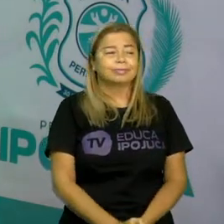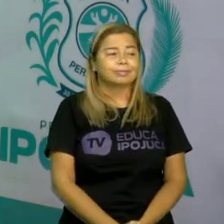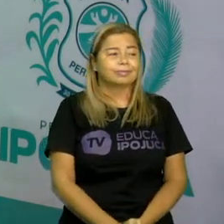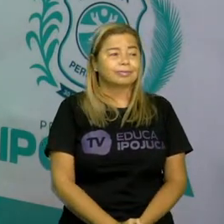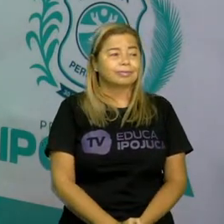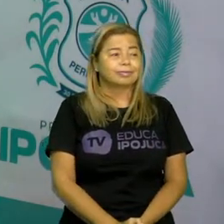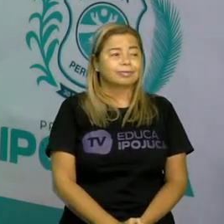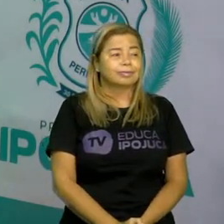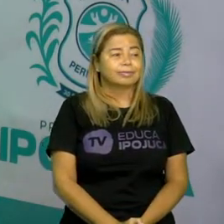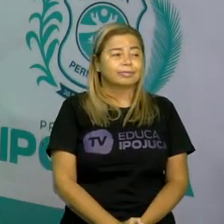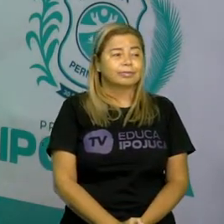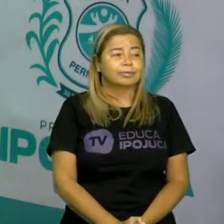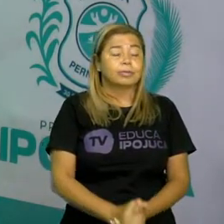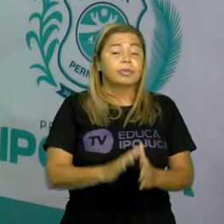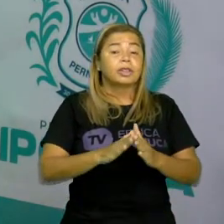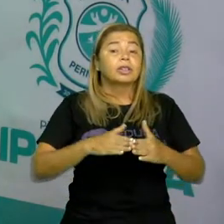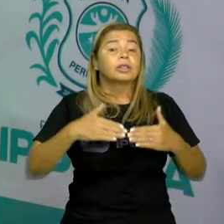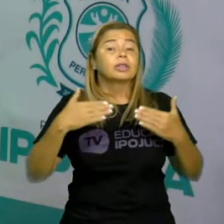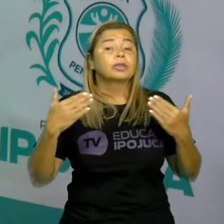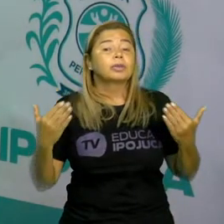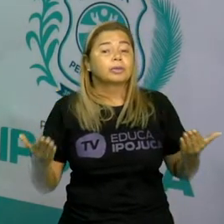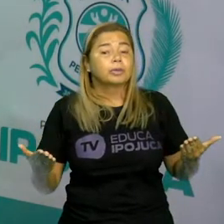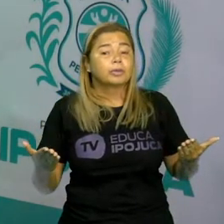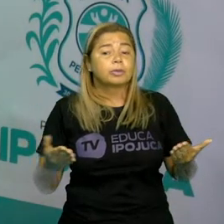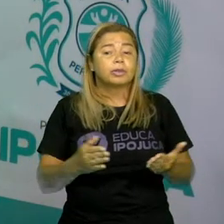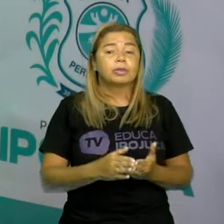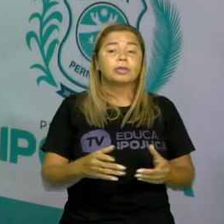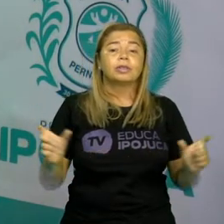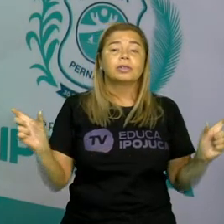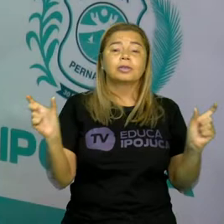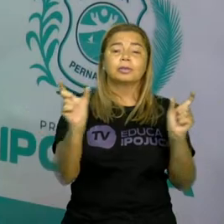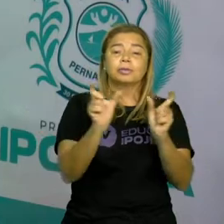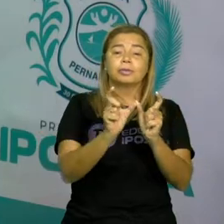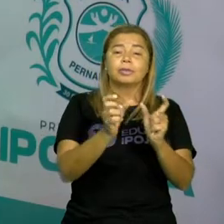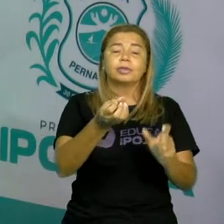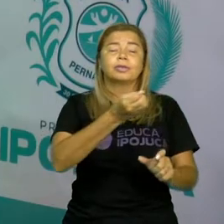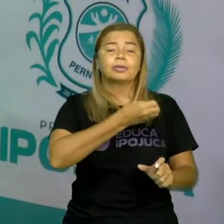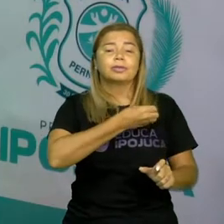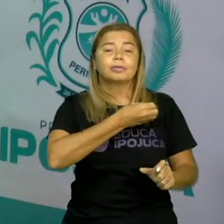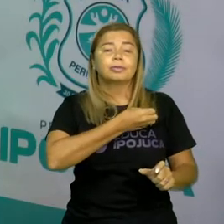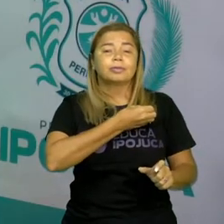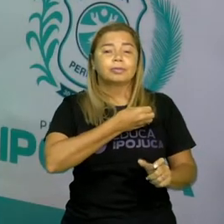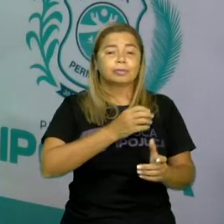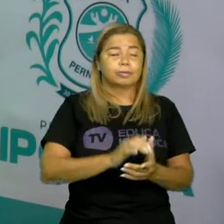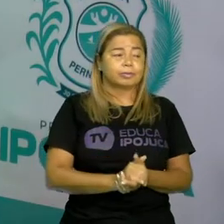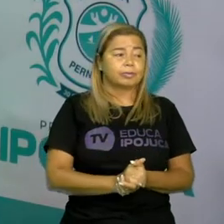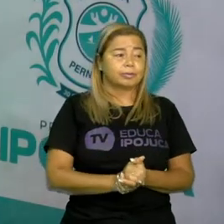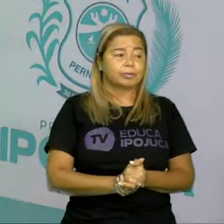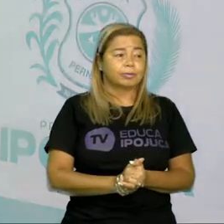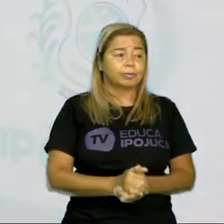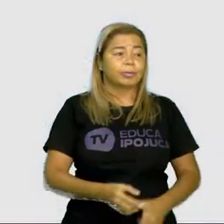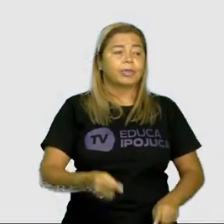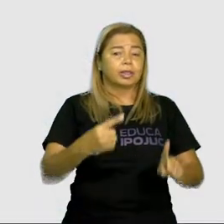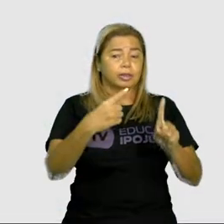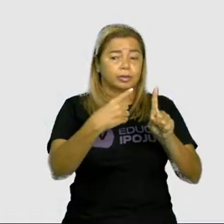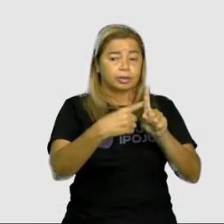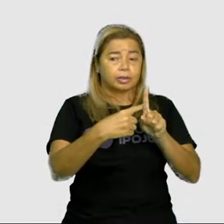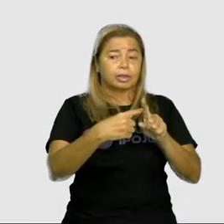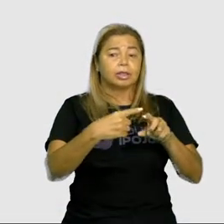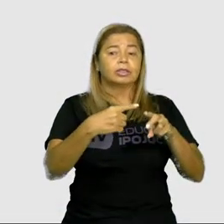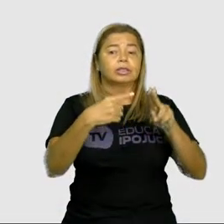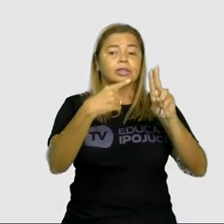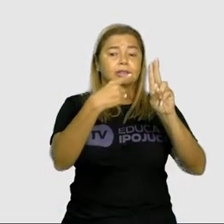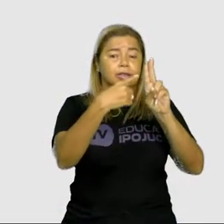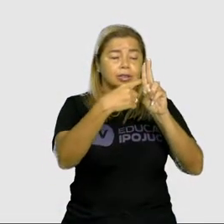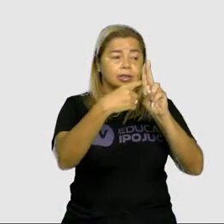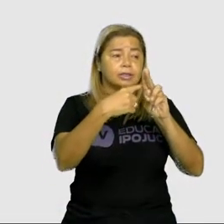Agora aqui, qual é a composição desse número? Veja aqui, unidade, dezena,